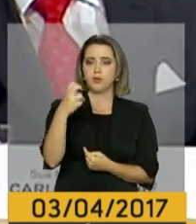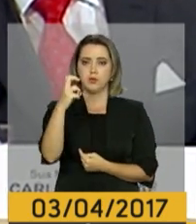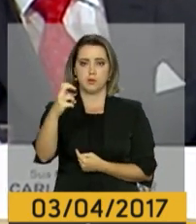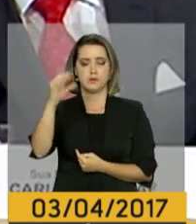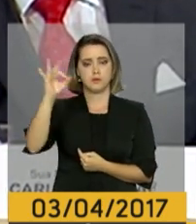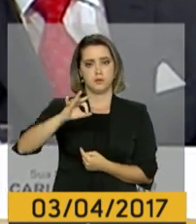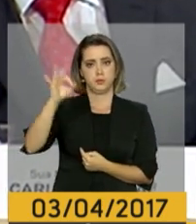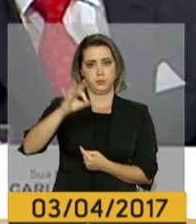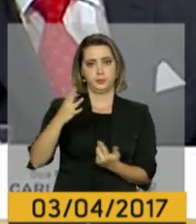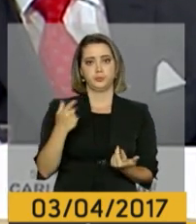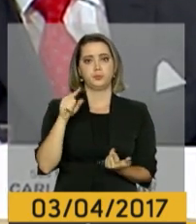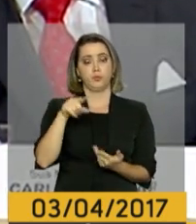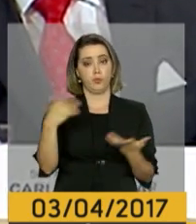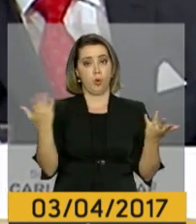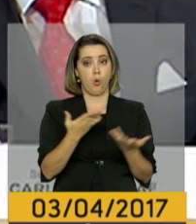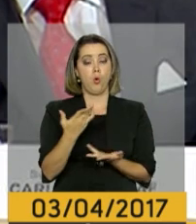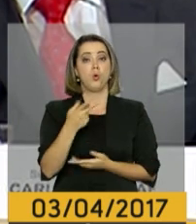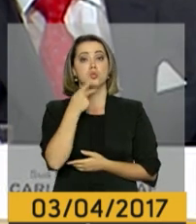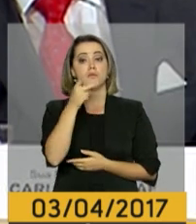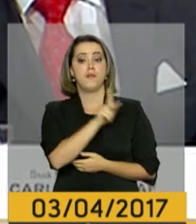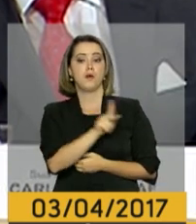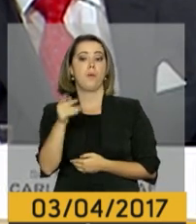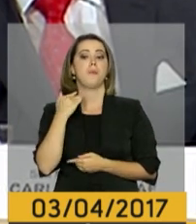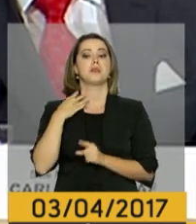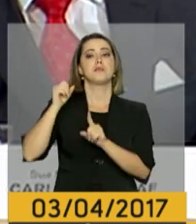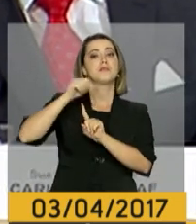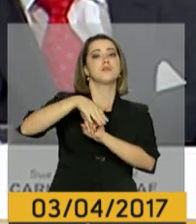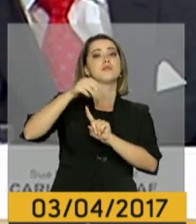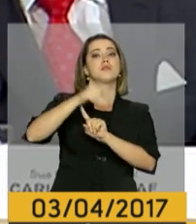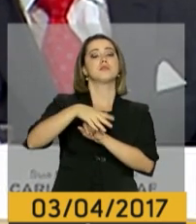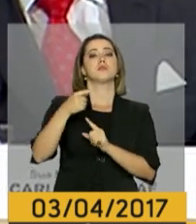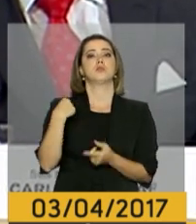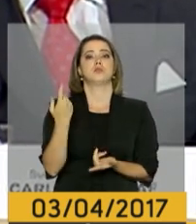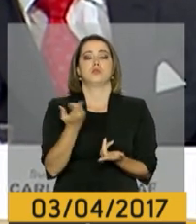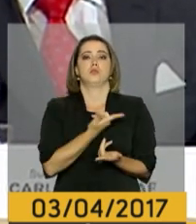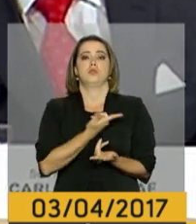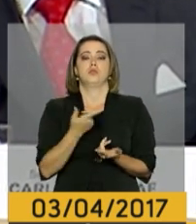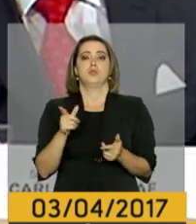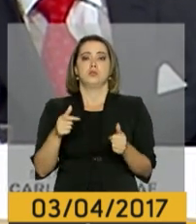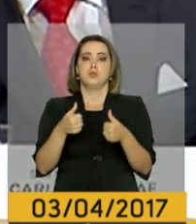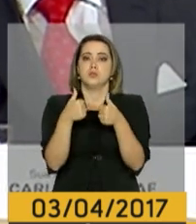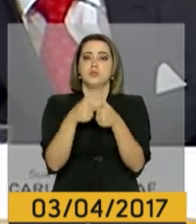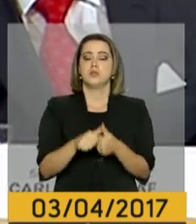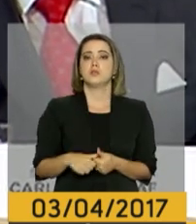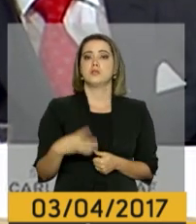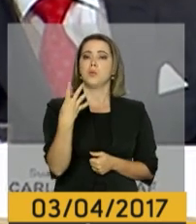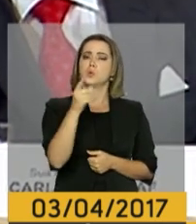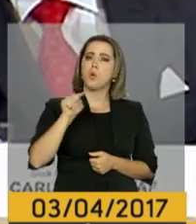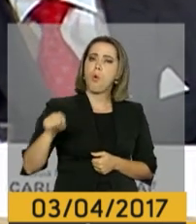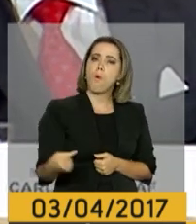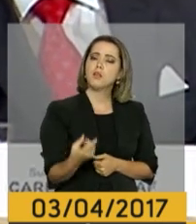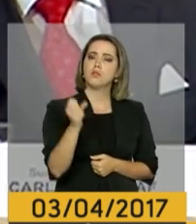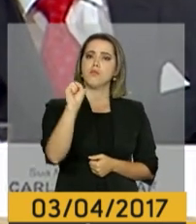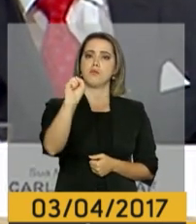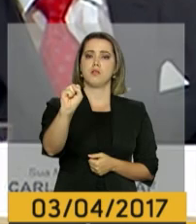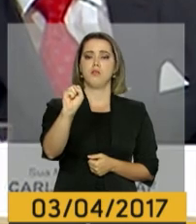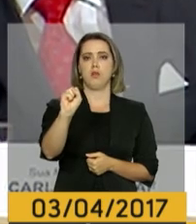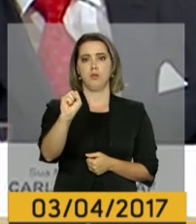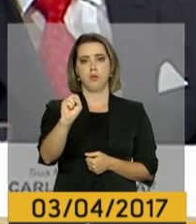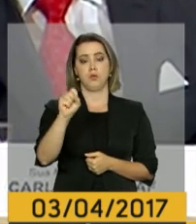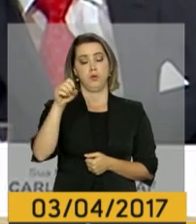com o presidente Ilan, do Banco Central, estamos com 4,8% neste mês e neste dia,